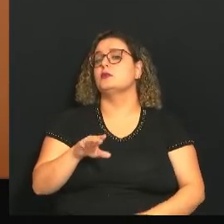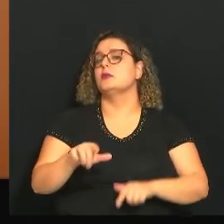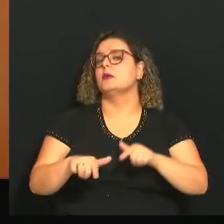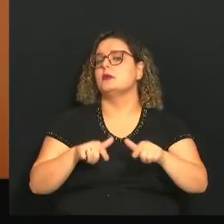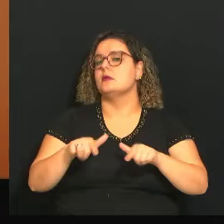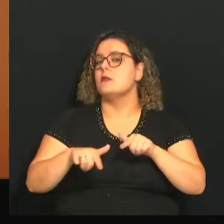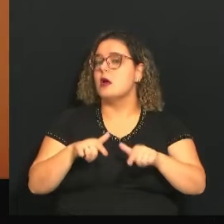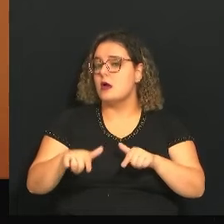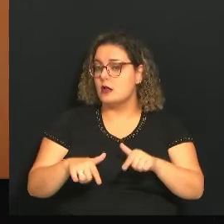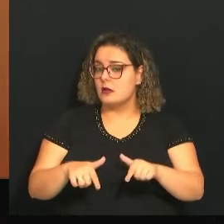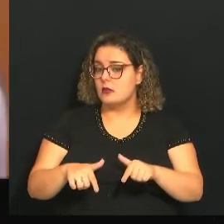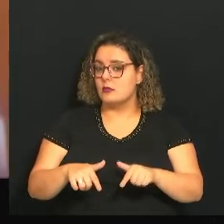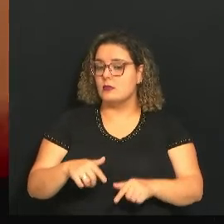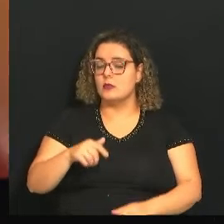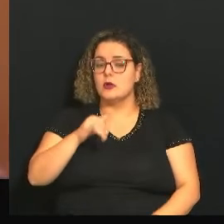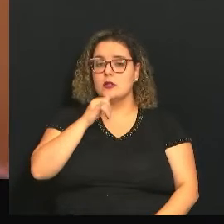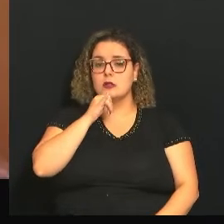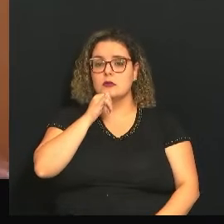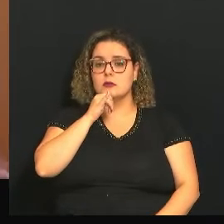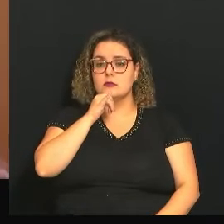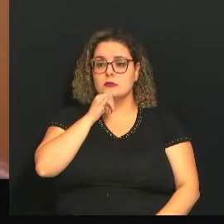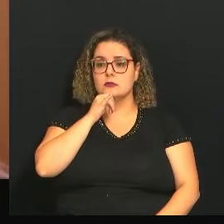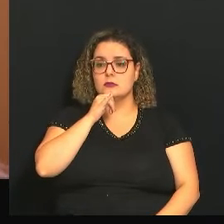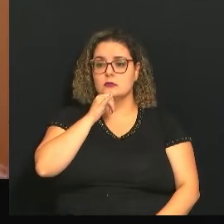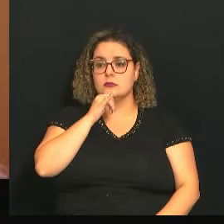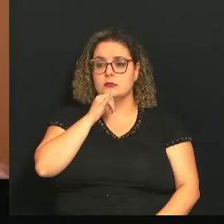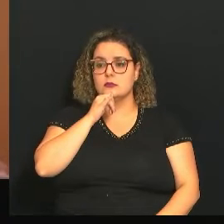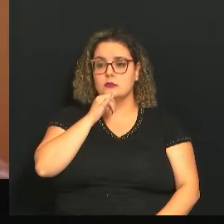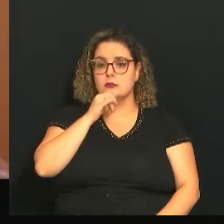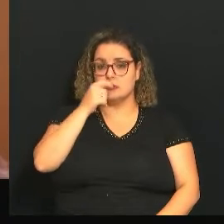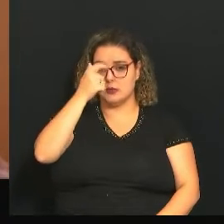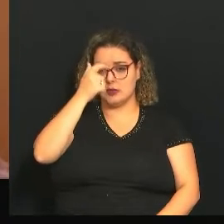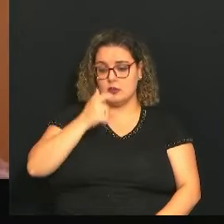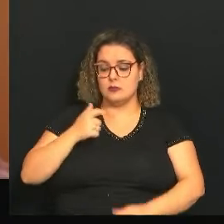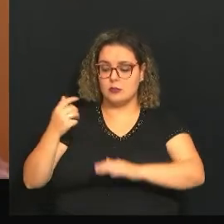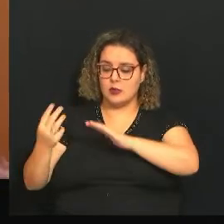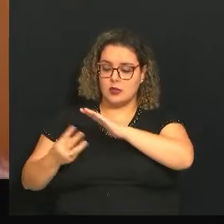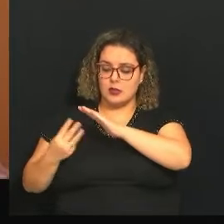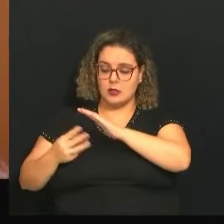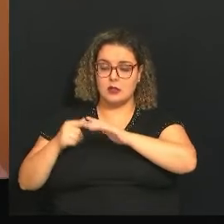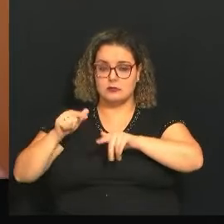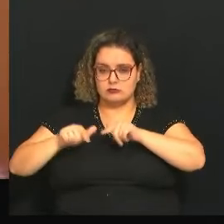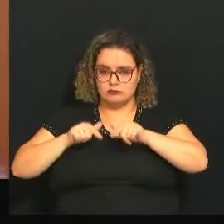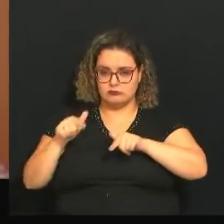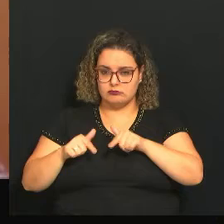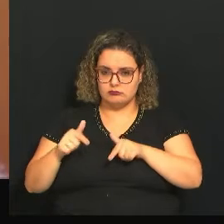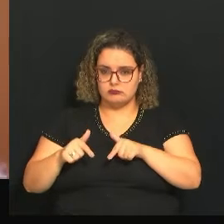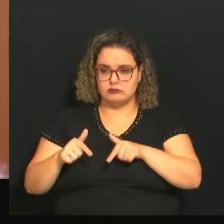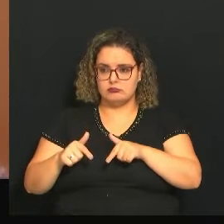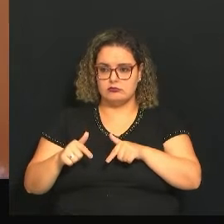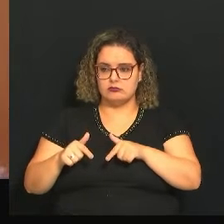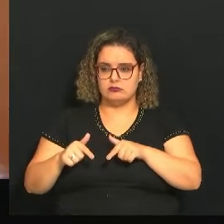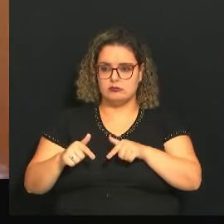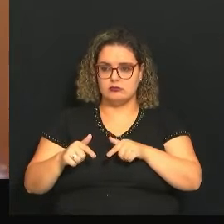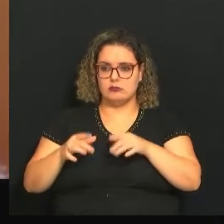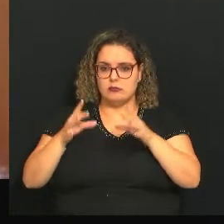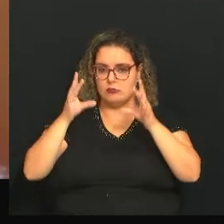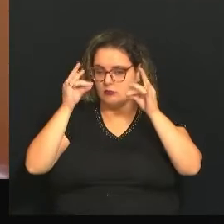que trabalham nas terceirizadas, elas têm umas condições de trabalho